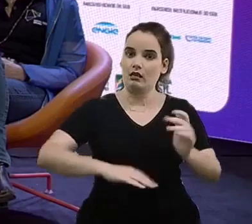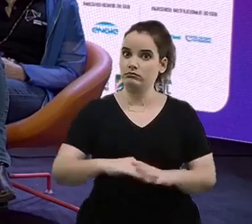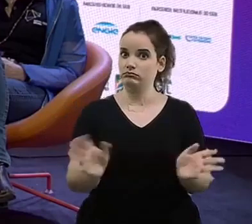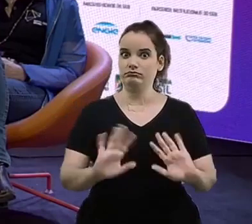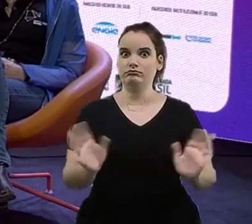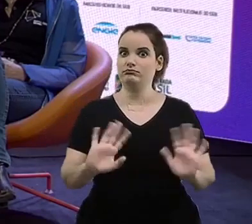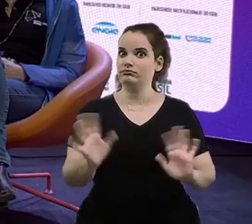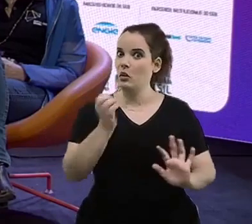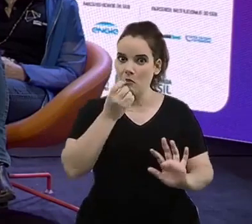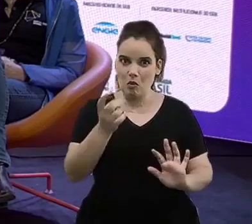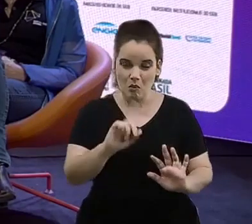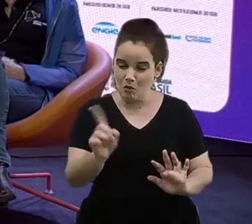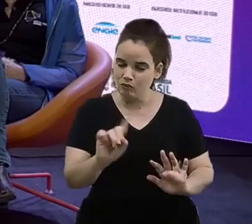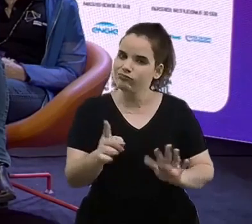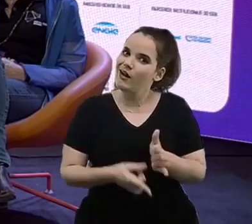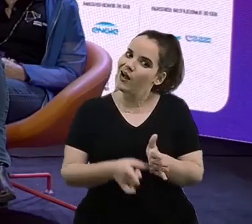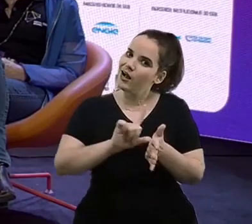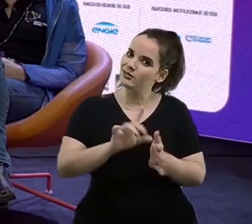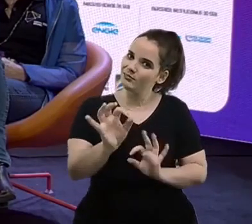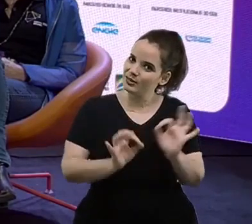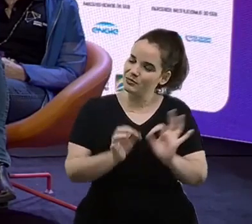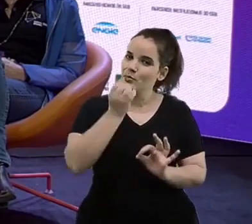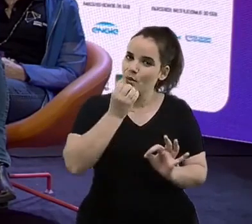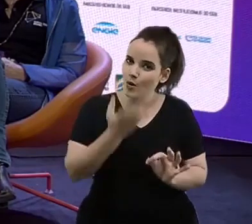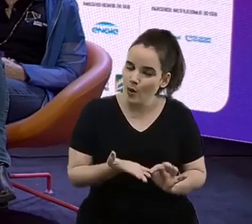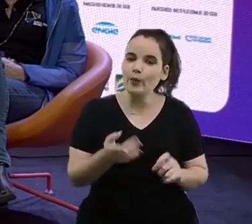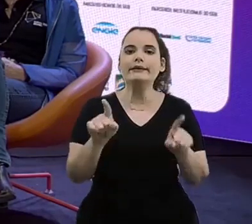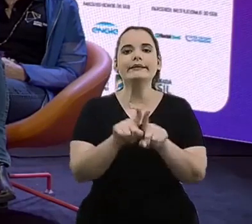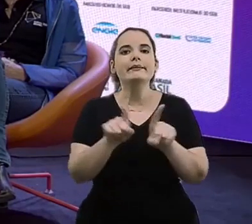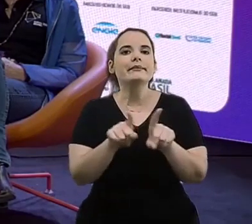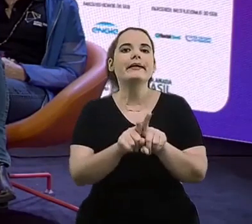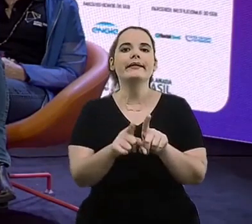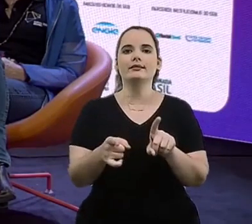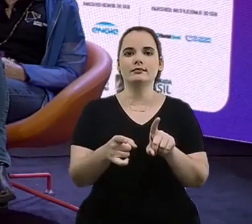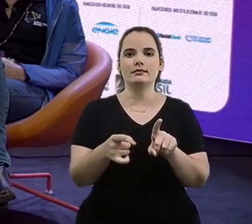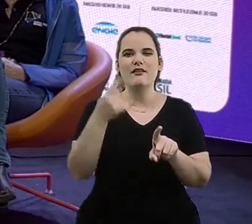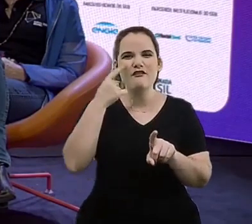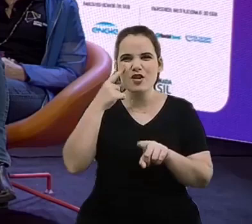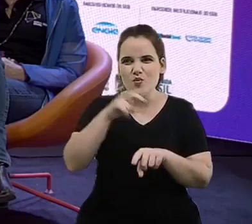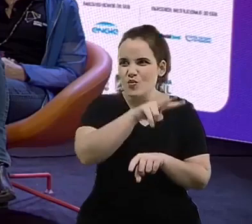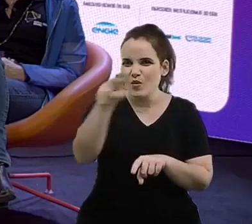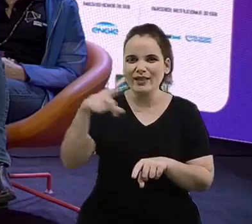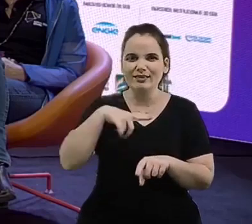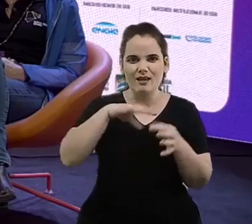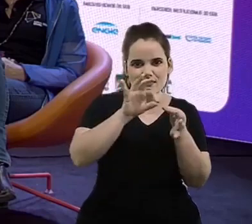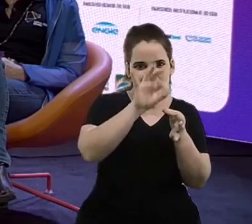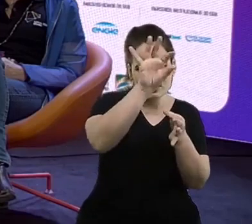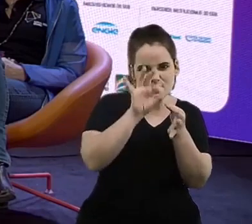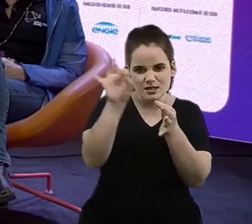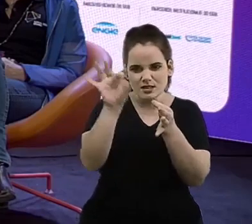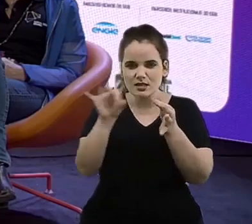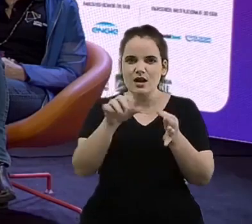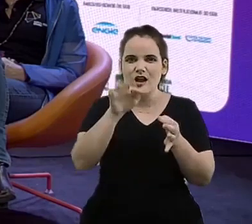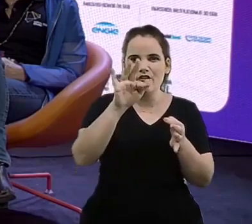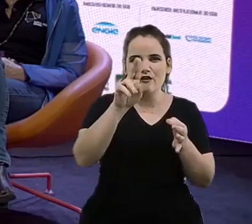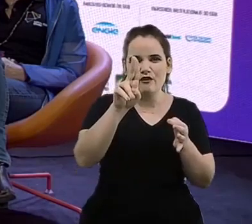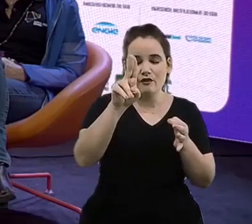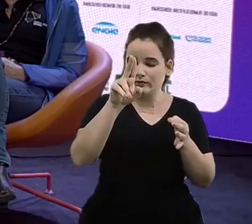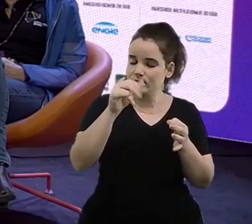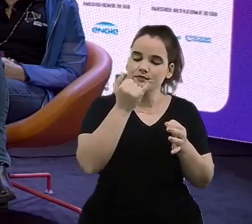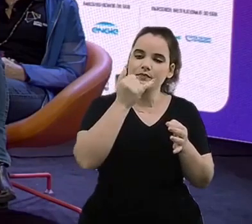é complicado. O mapeamento que vocês fizeram em cima de sistemas e fluxos, perfeito, e para mim começa a entrar numa